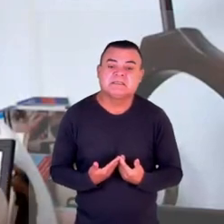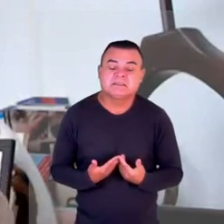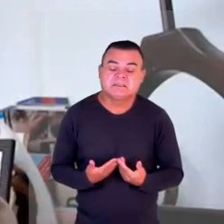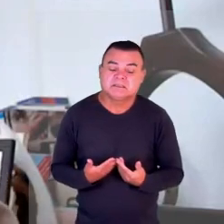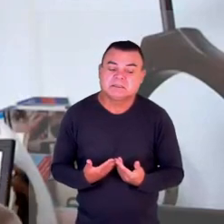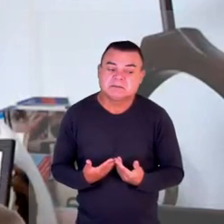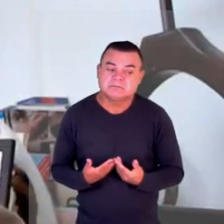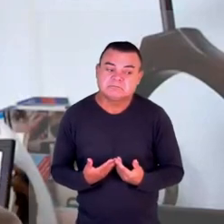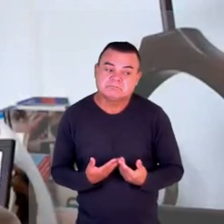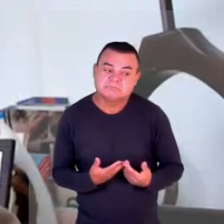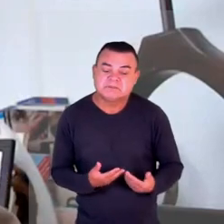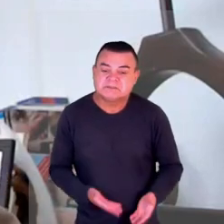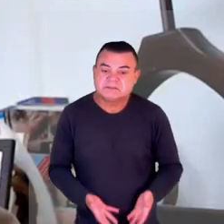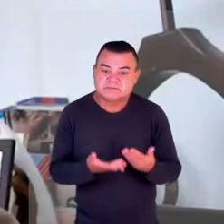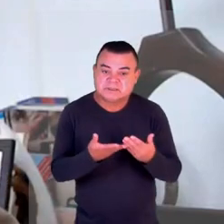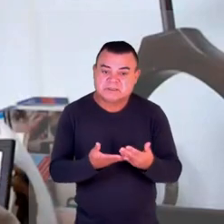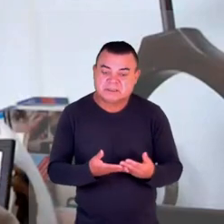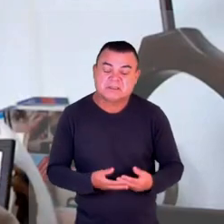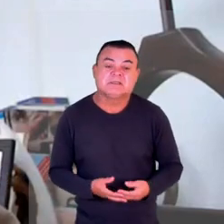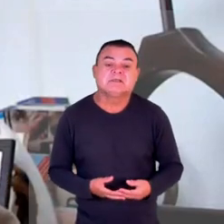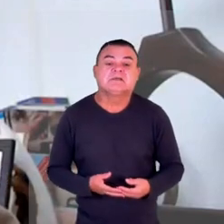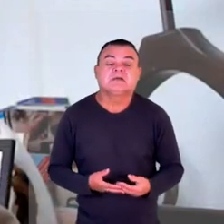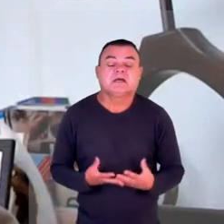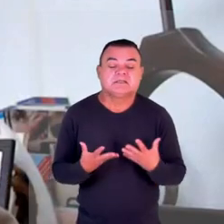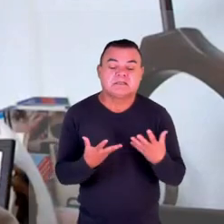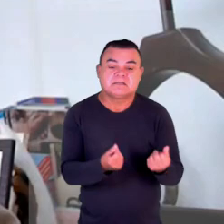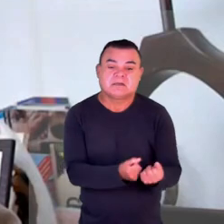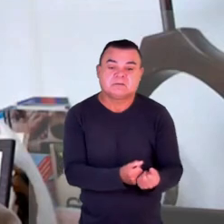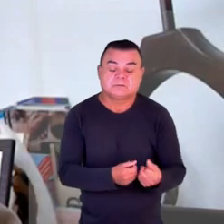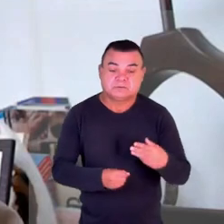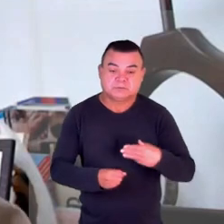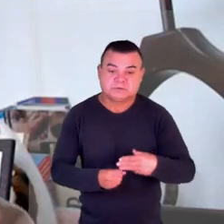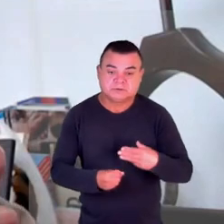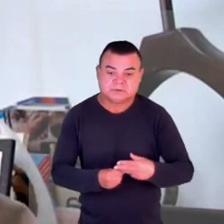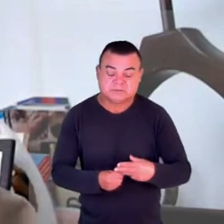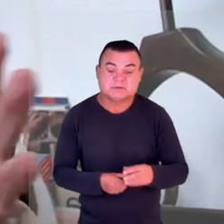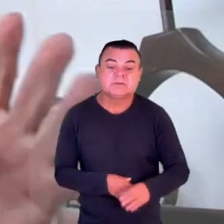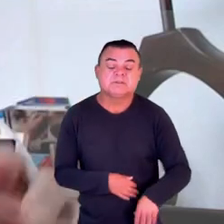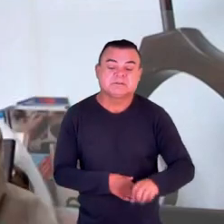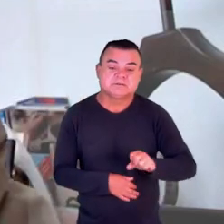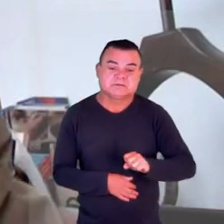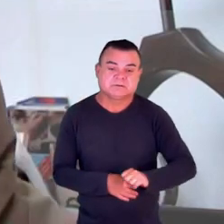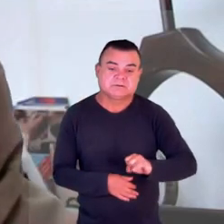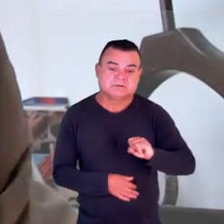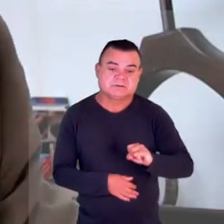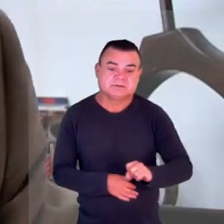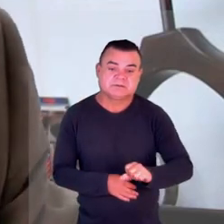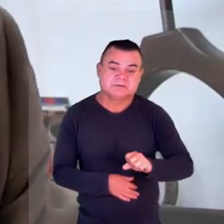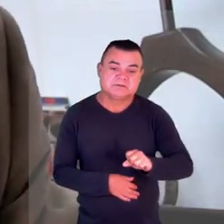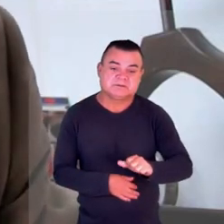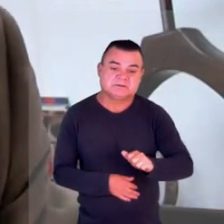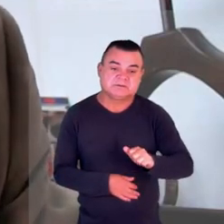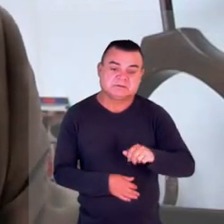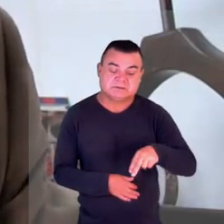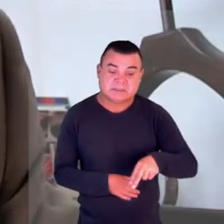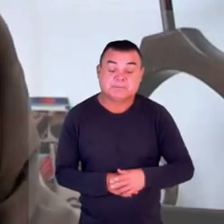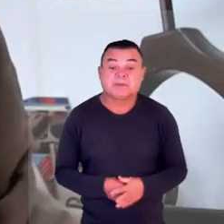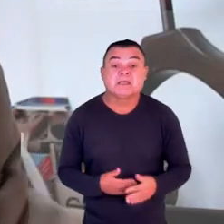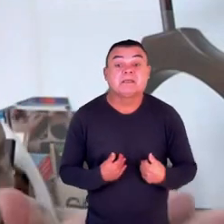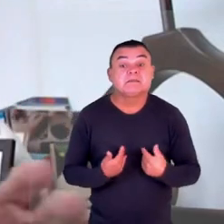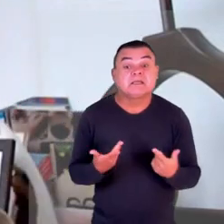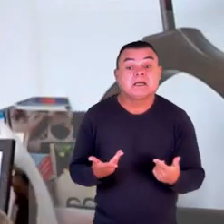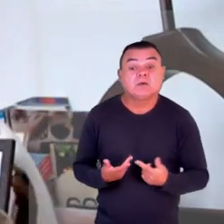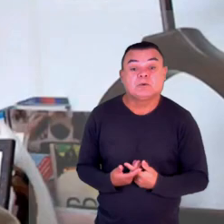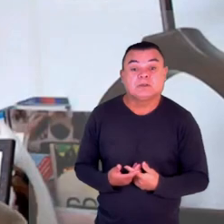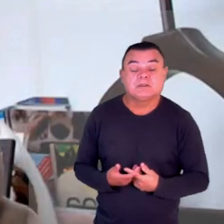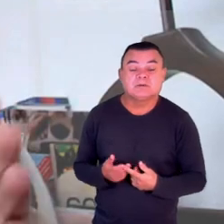fazendo a a adesão ao ao sisan eh só para se ter uma ideia eu trago aqui a informação